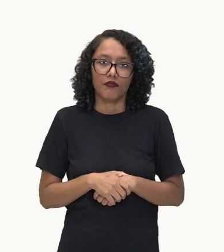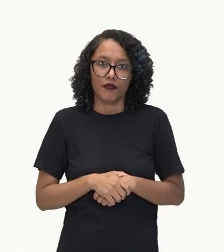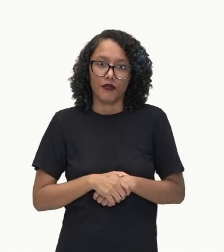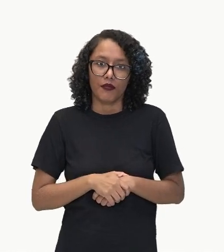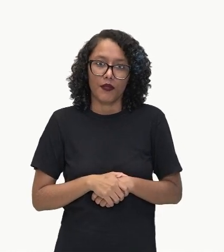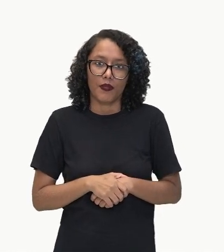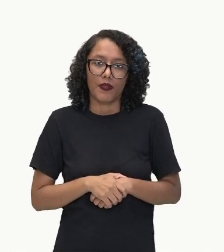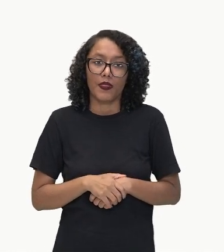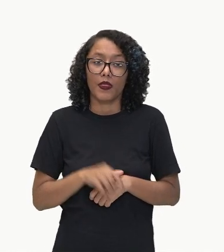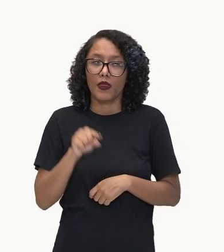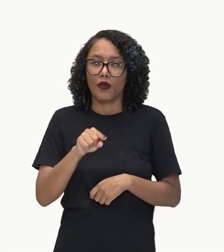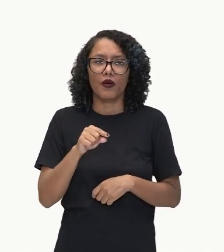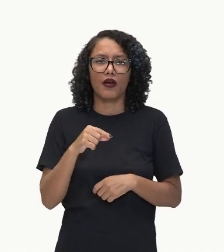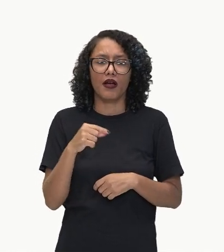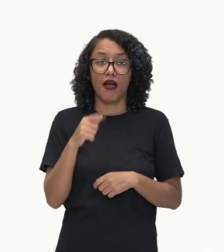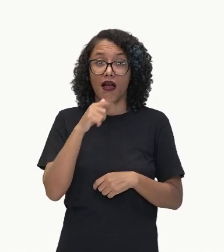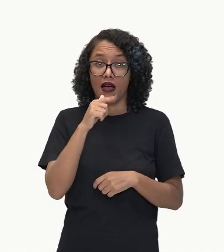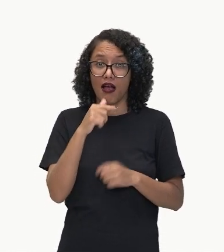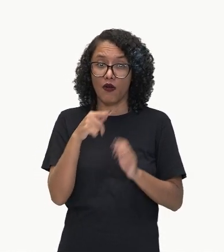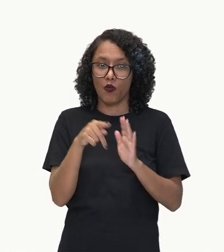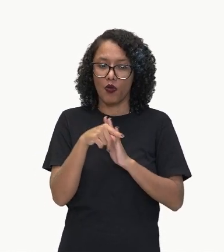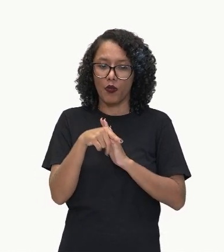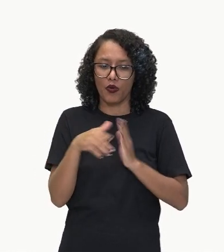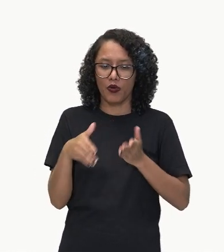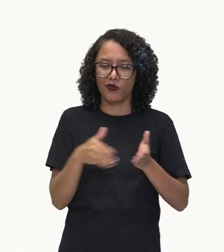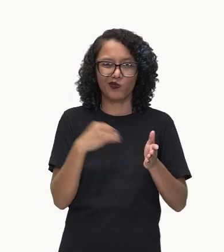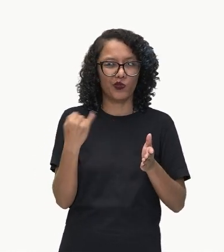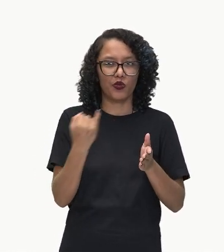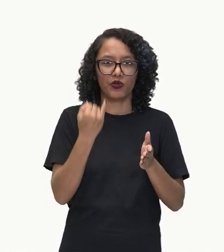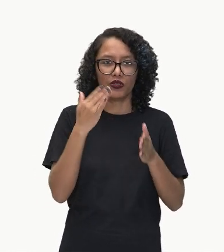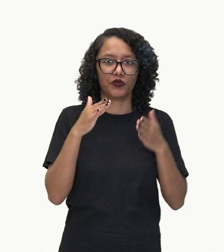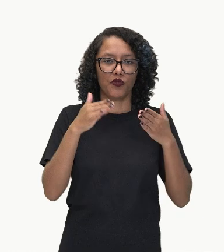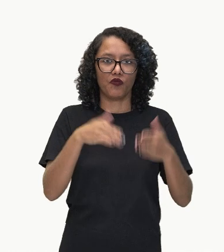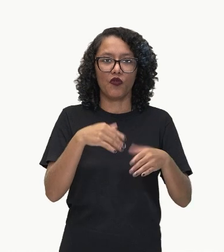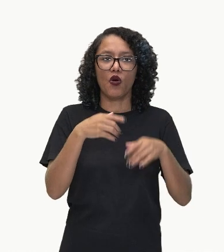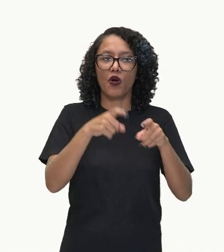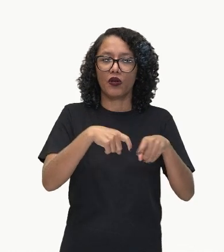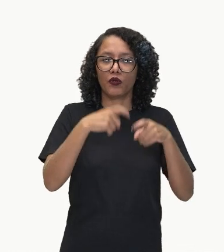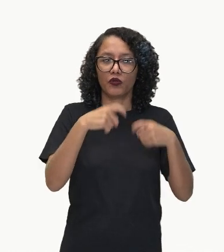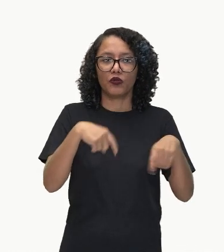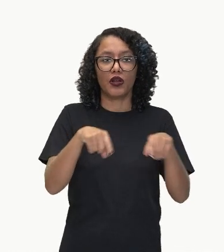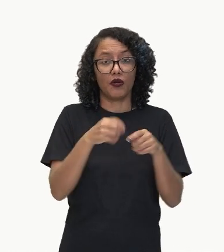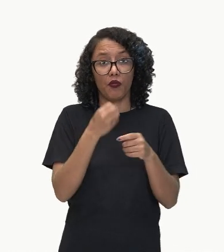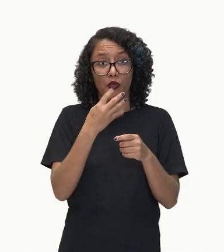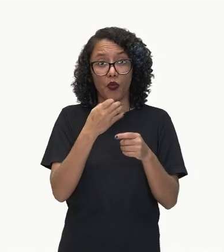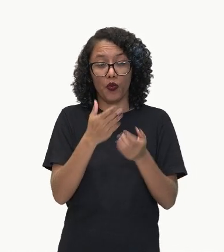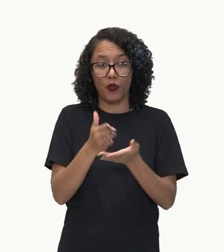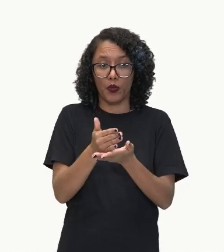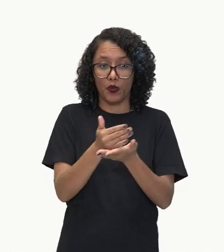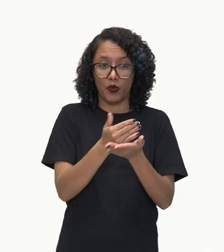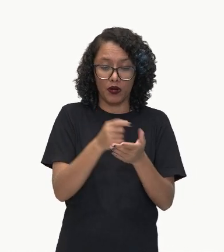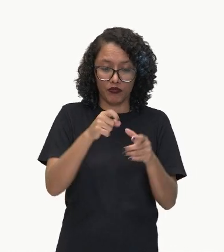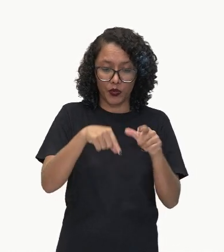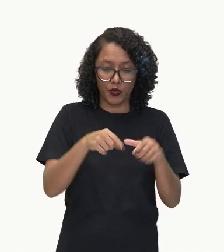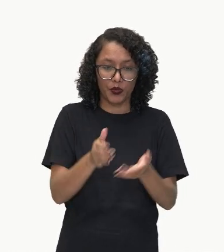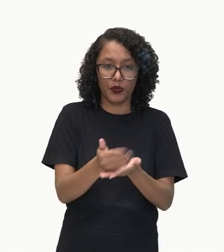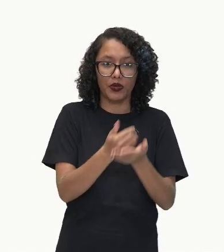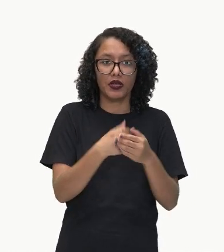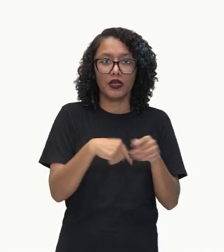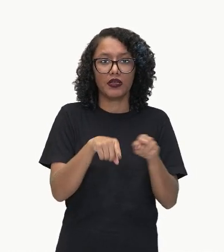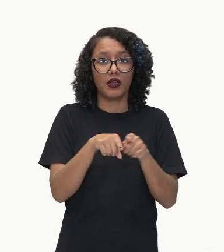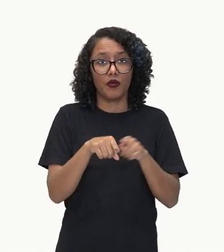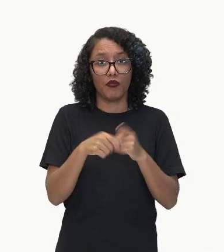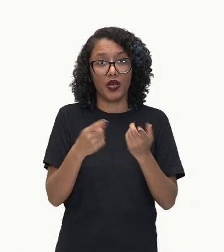água essencial para a agricultura, que vai sustentar as colheitas e também servir para a subsistência de milhões